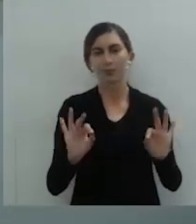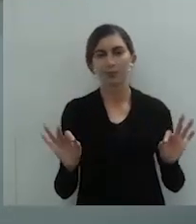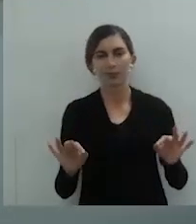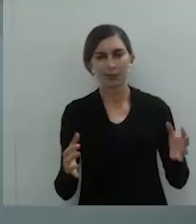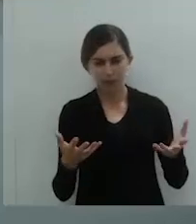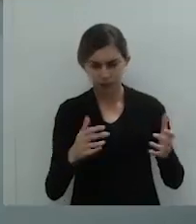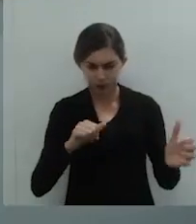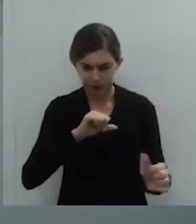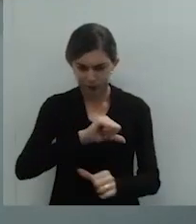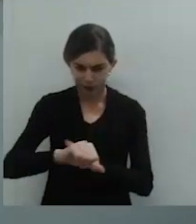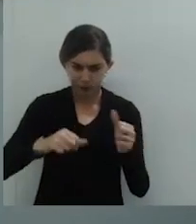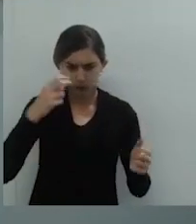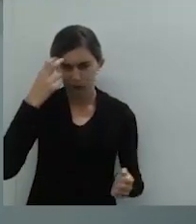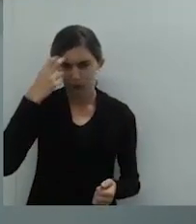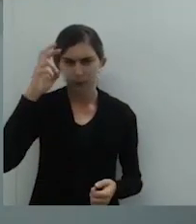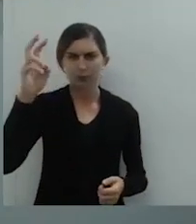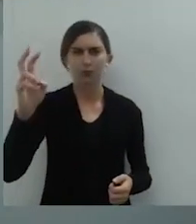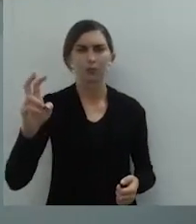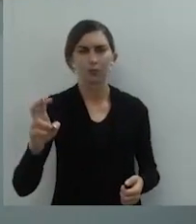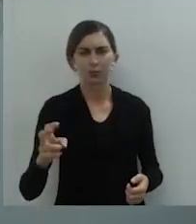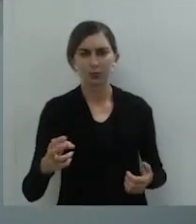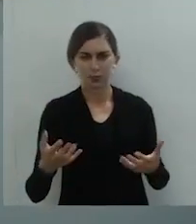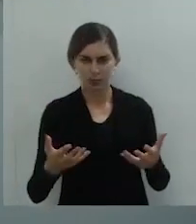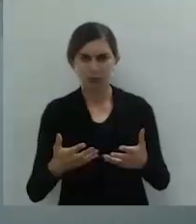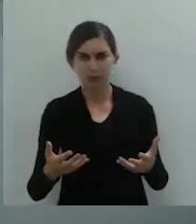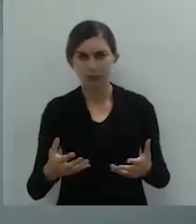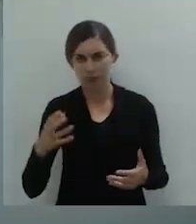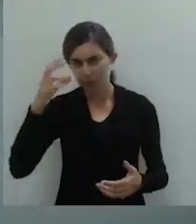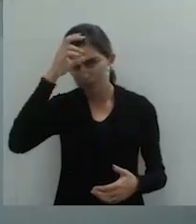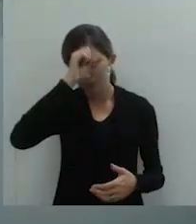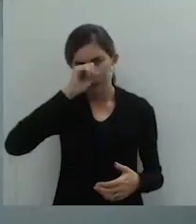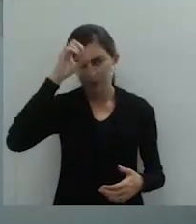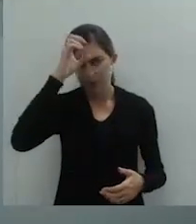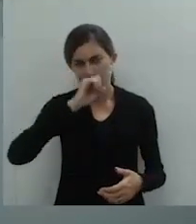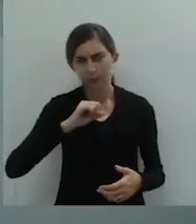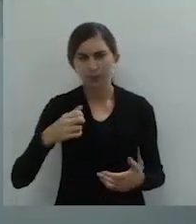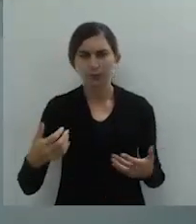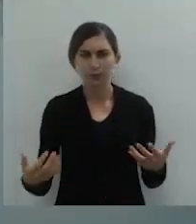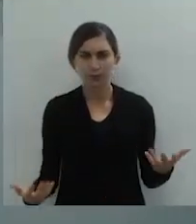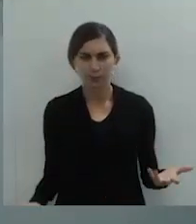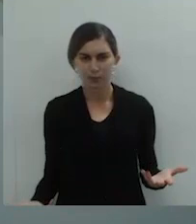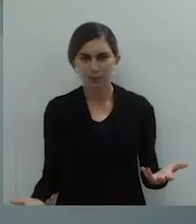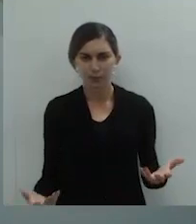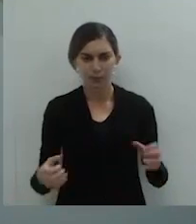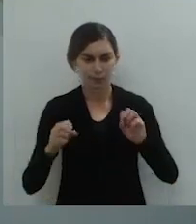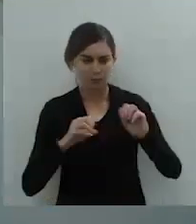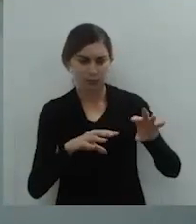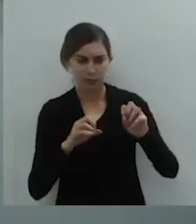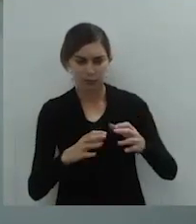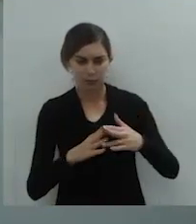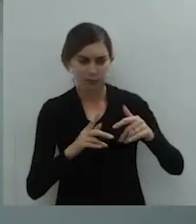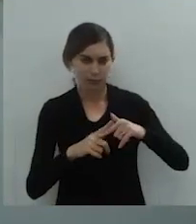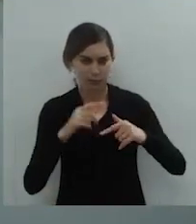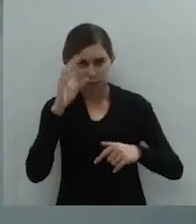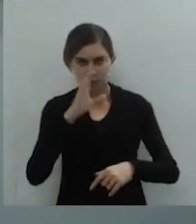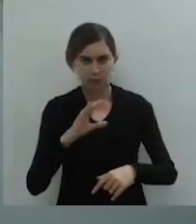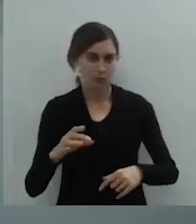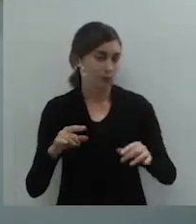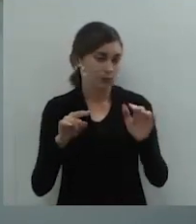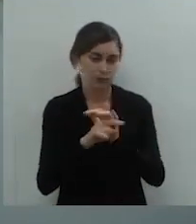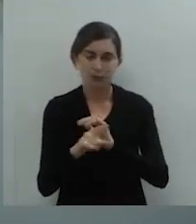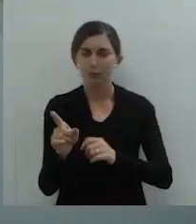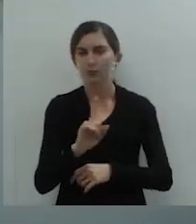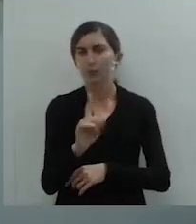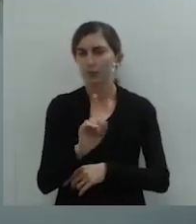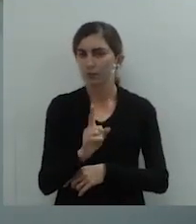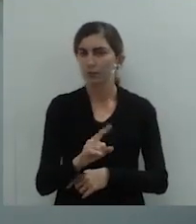se ele queria mudar sua cultura, se ele queria aprender os ensinamentos da Igreja Católica.